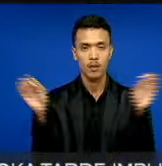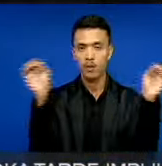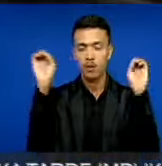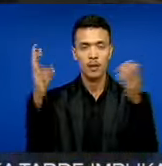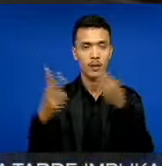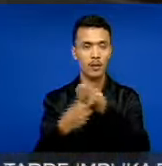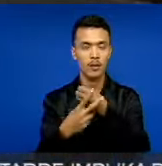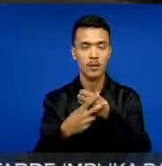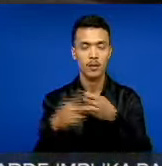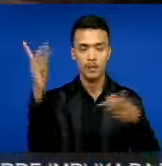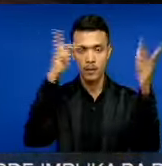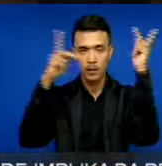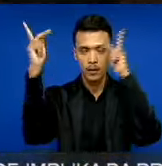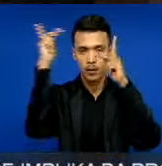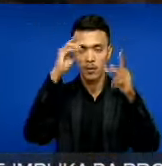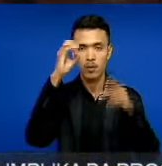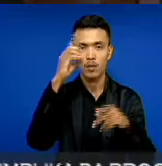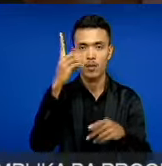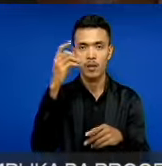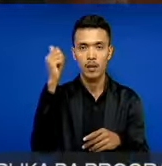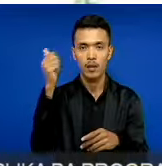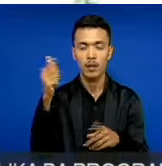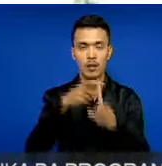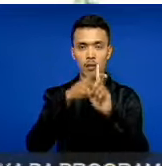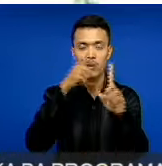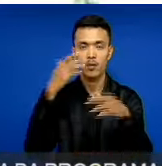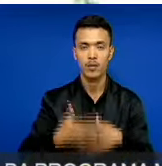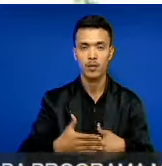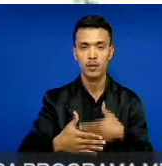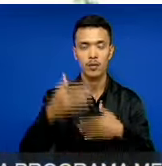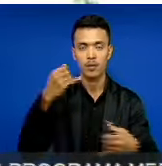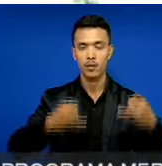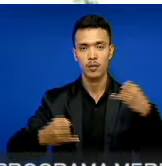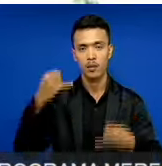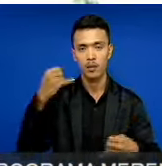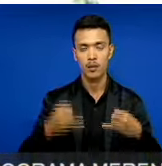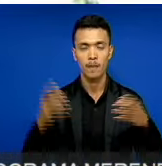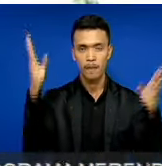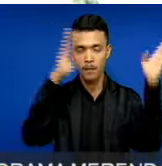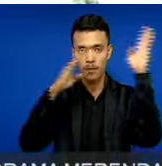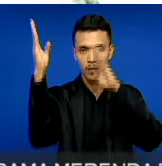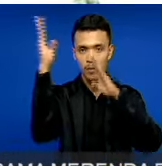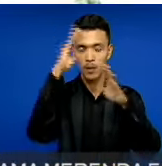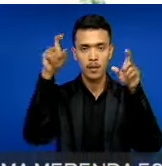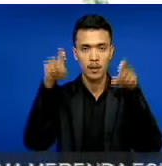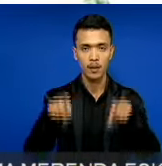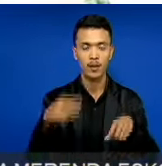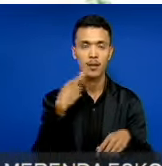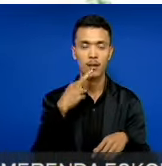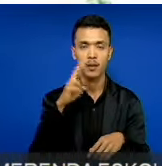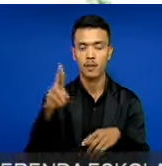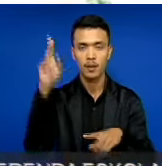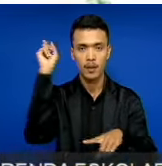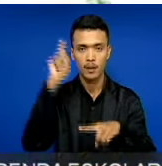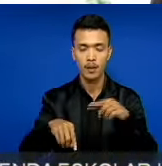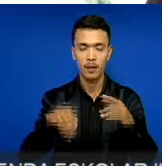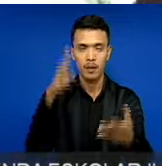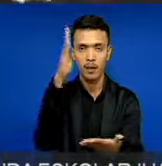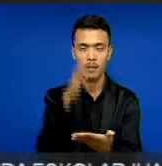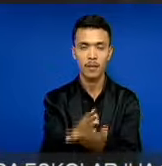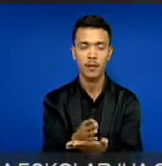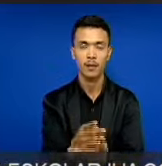PCIC ou de anian, ho si processo judicial. Hira, quando ia problema, tem que for solução, lá ia problema ainda tola pendente. Processo